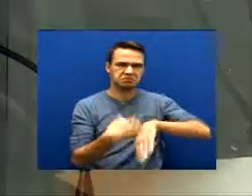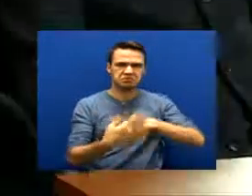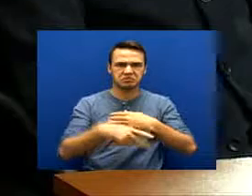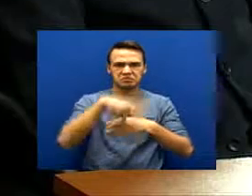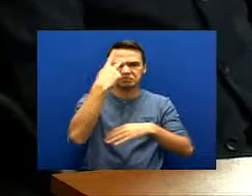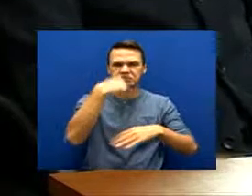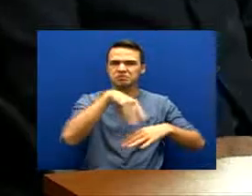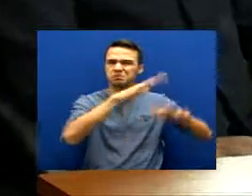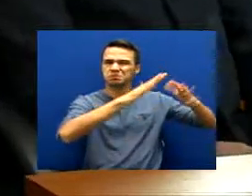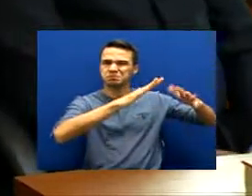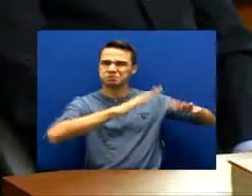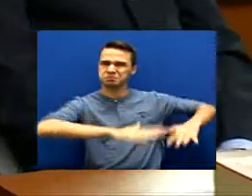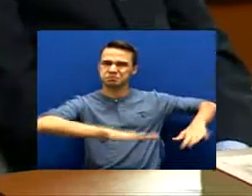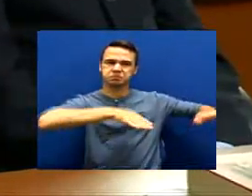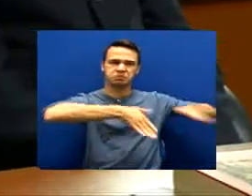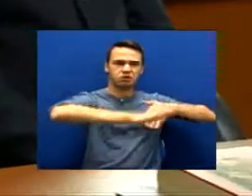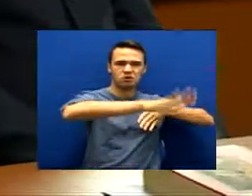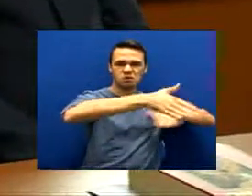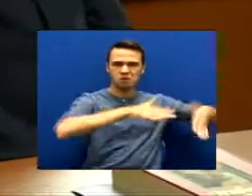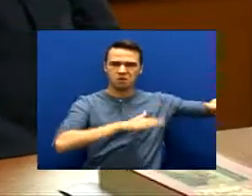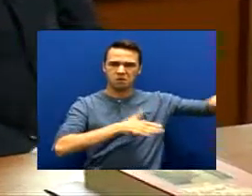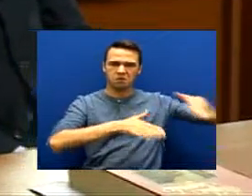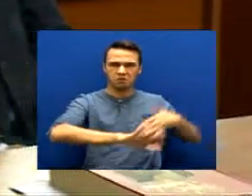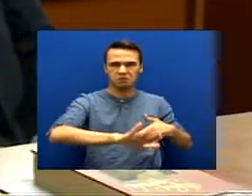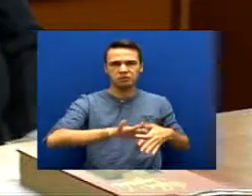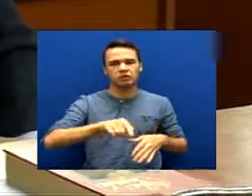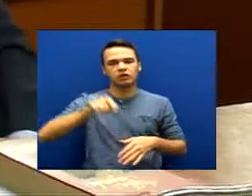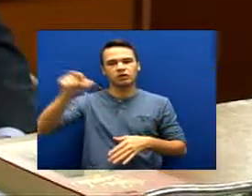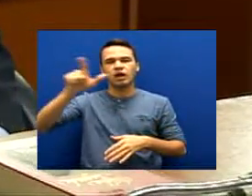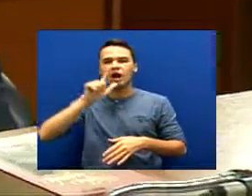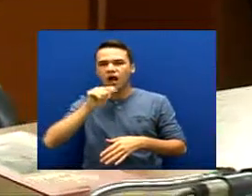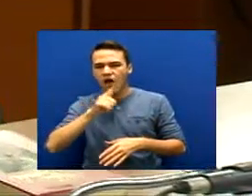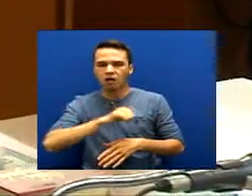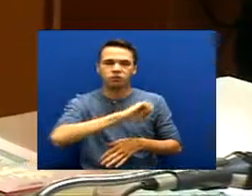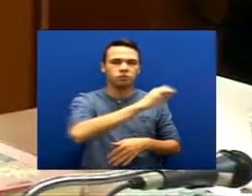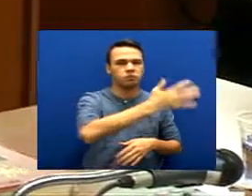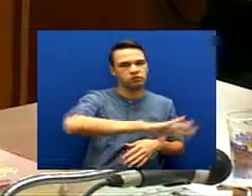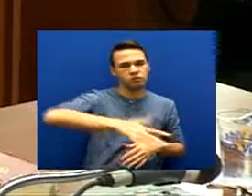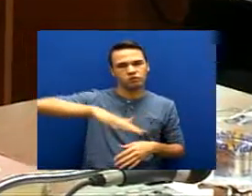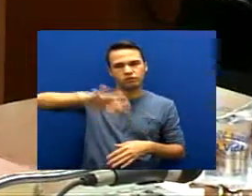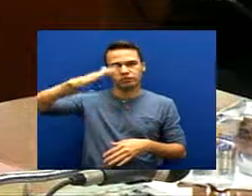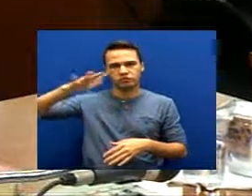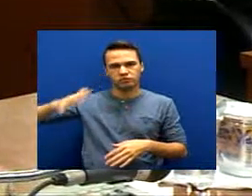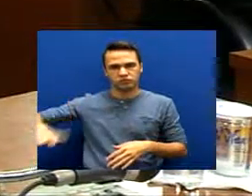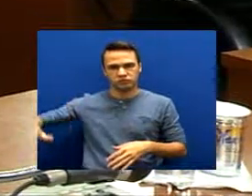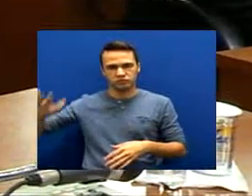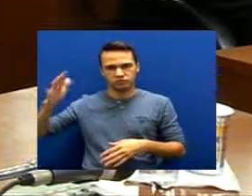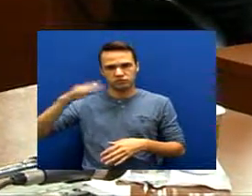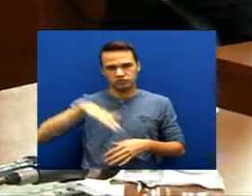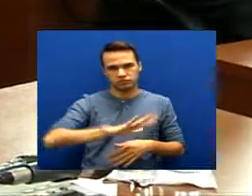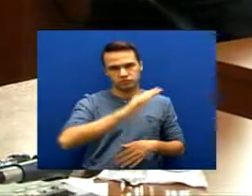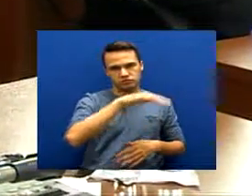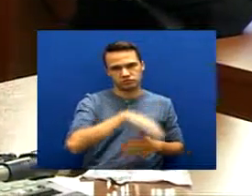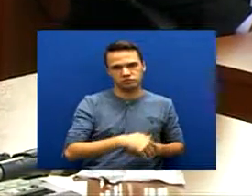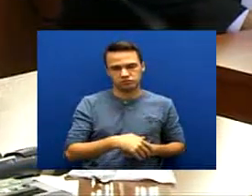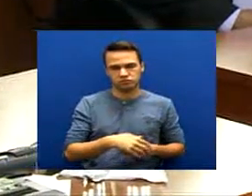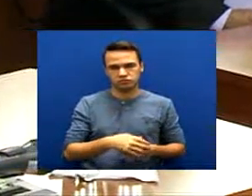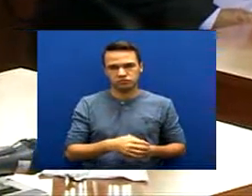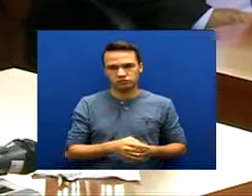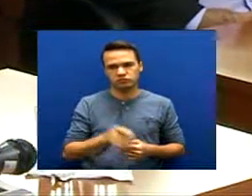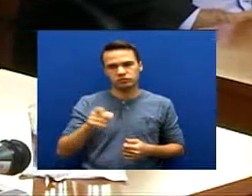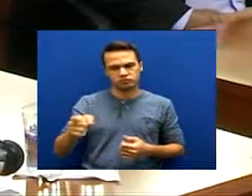vivemos, nada mais tranquilizador do que dizer: Deus é o nosso refúgio e fortaleza. E no versículo